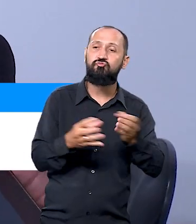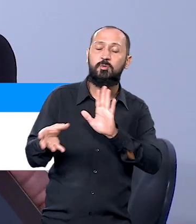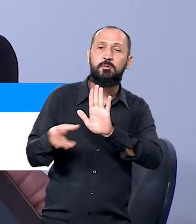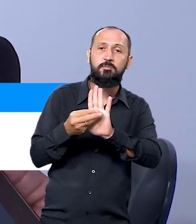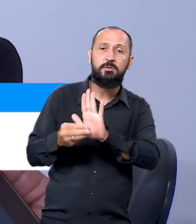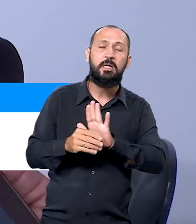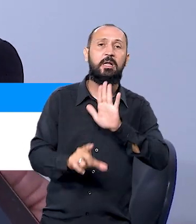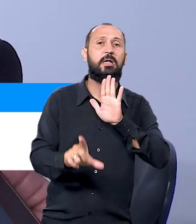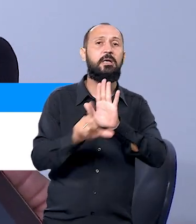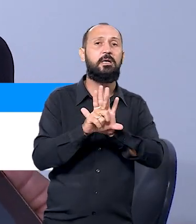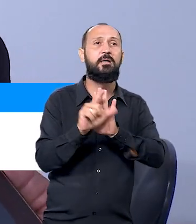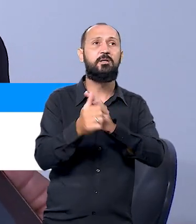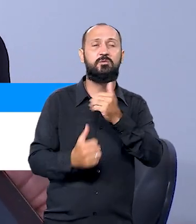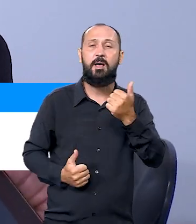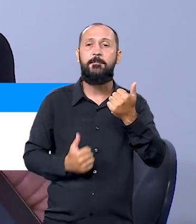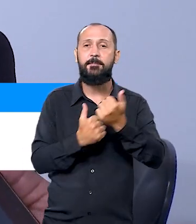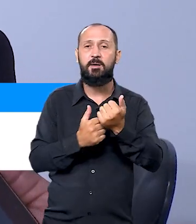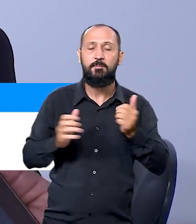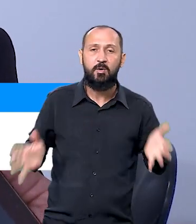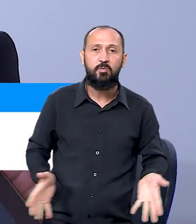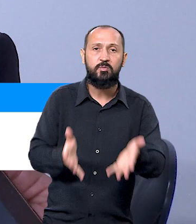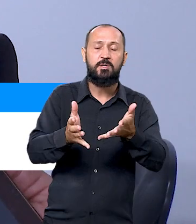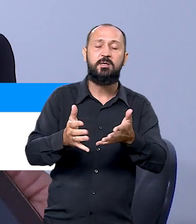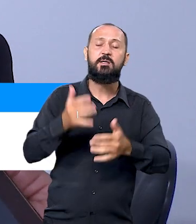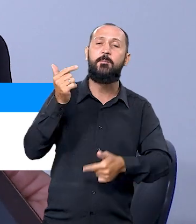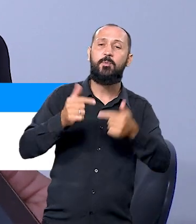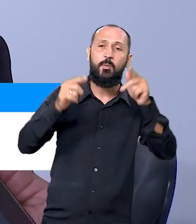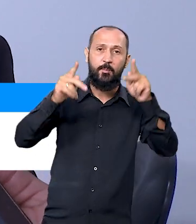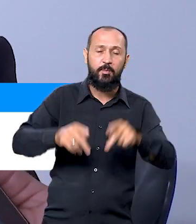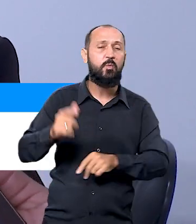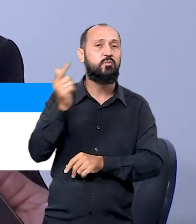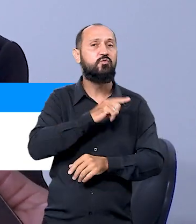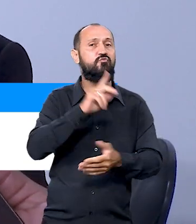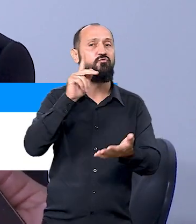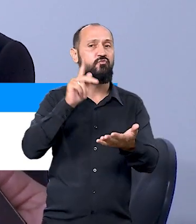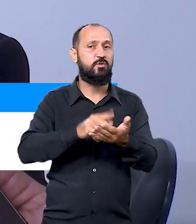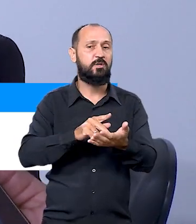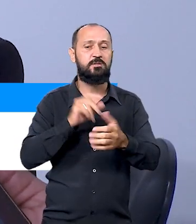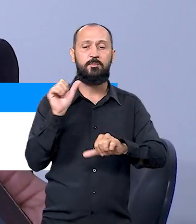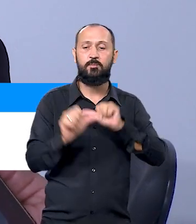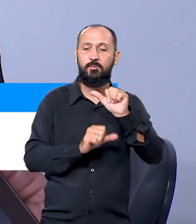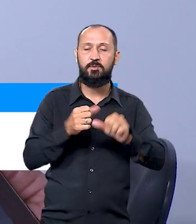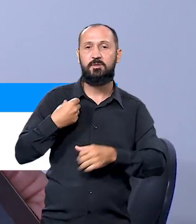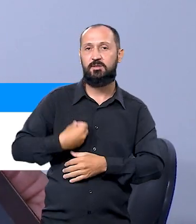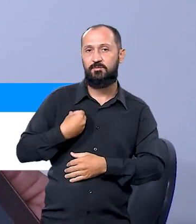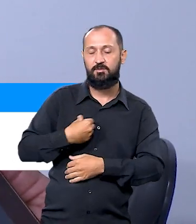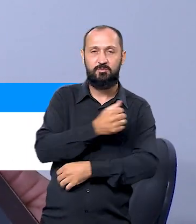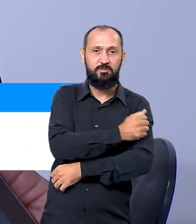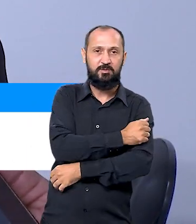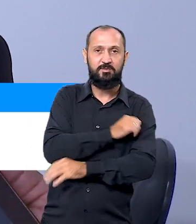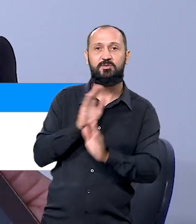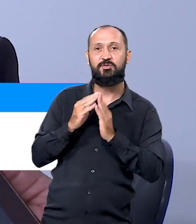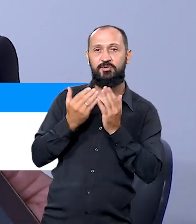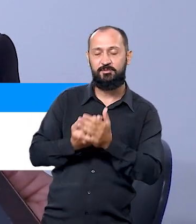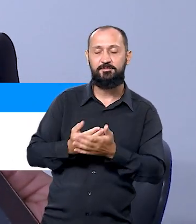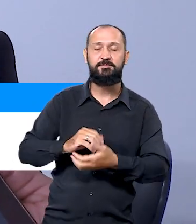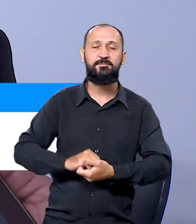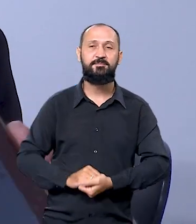atualizá-las e trazer novas leis que nos dê Amparo para tocar as políticas públicas para que realmente Faça a diferença na vida dos nossos estudantes nas